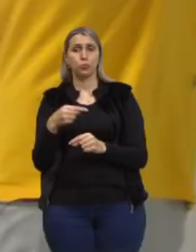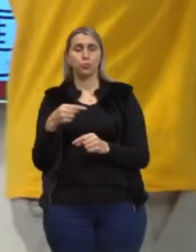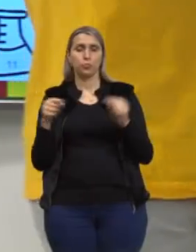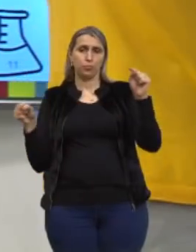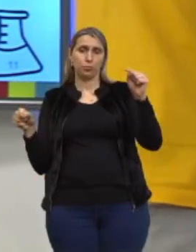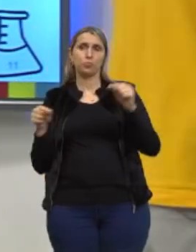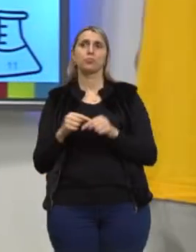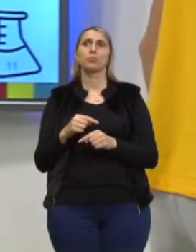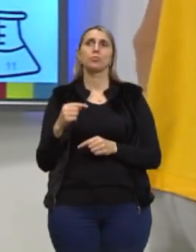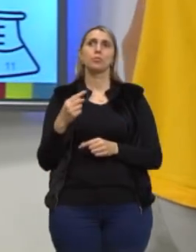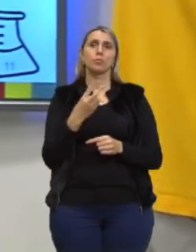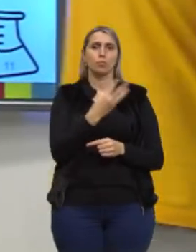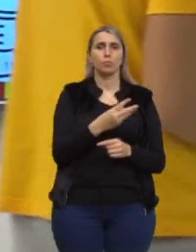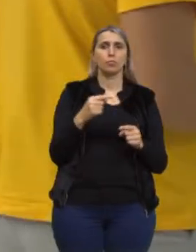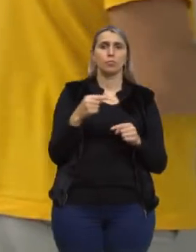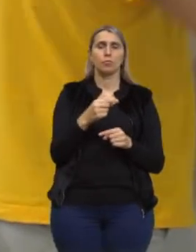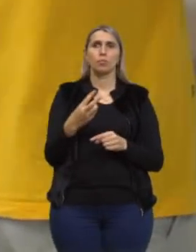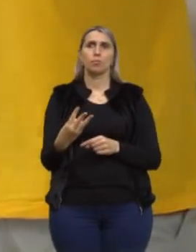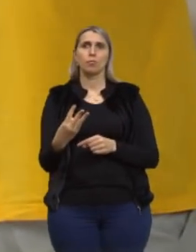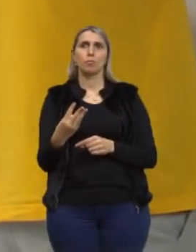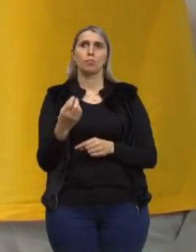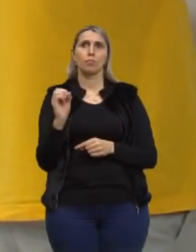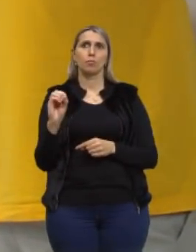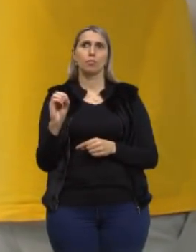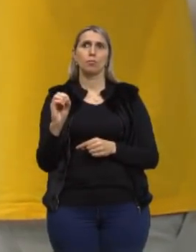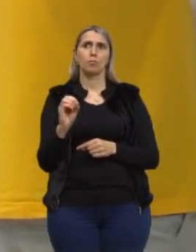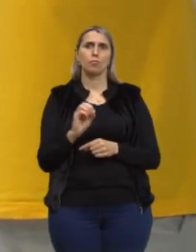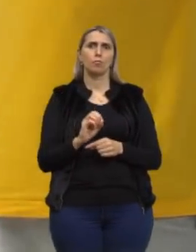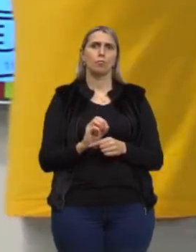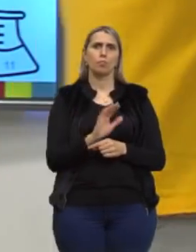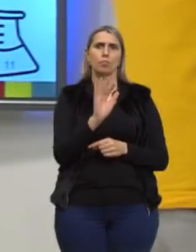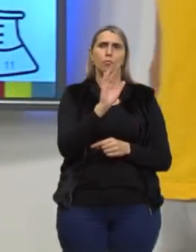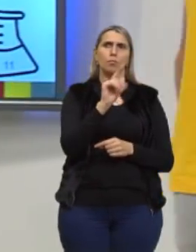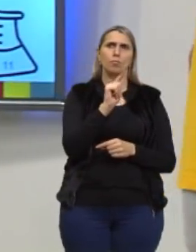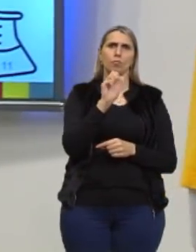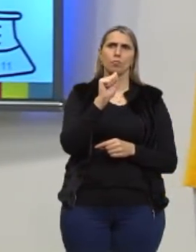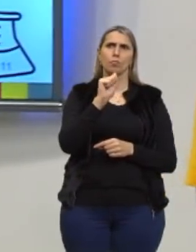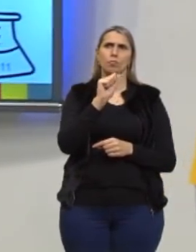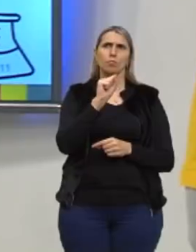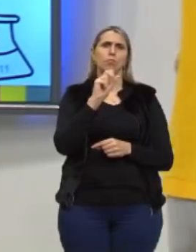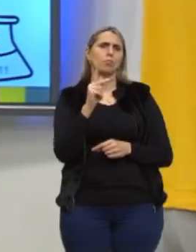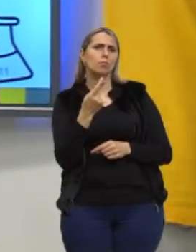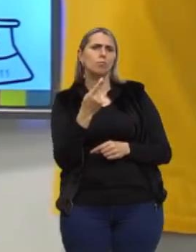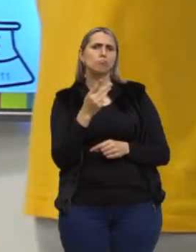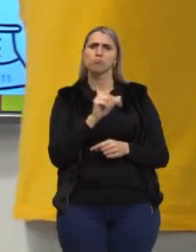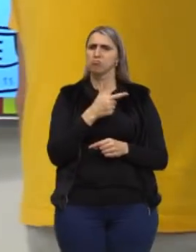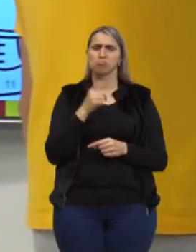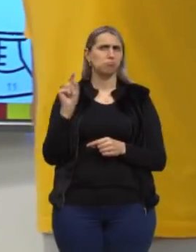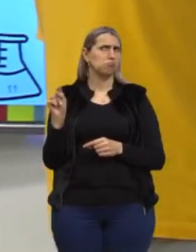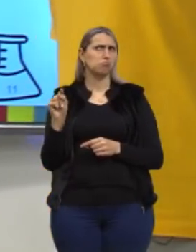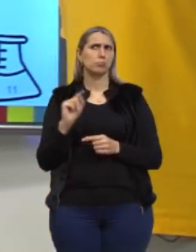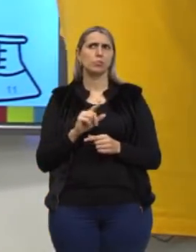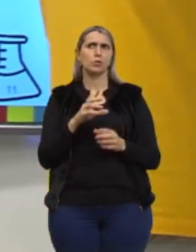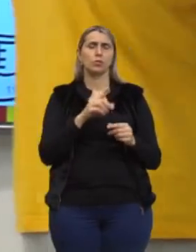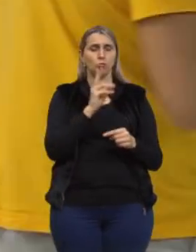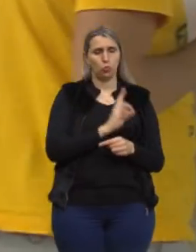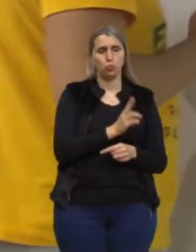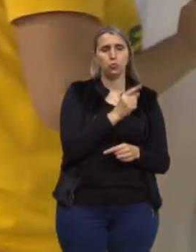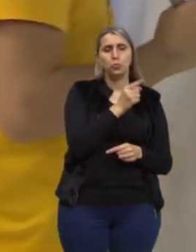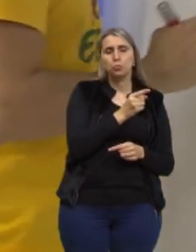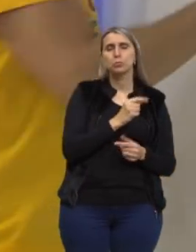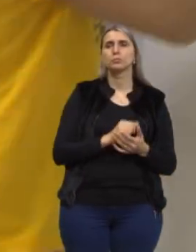subtrai 3 - 30 gás hidrogênio tem o gás hidrogênio ah não então esse